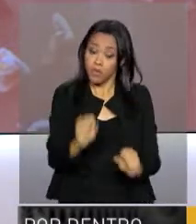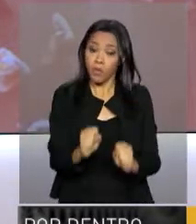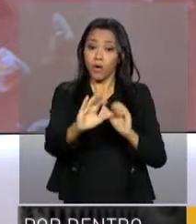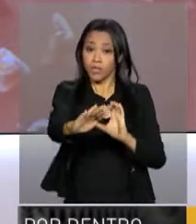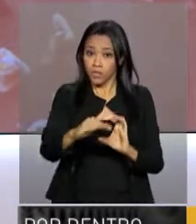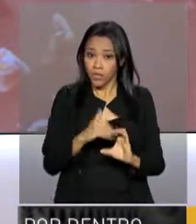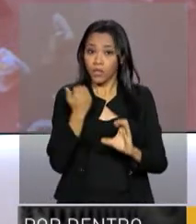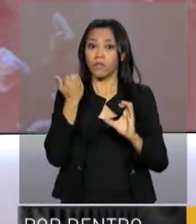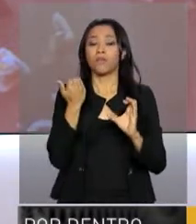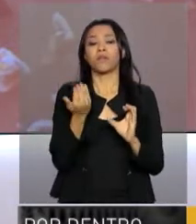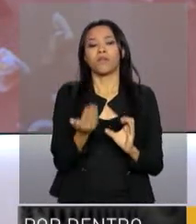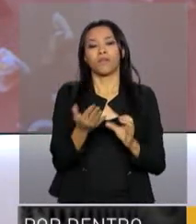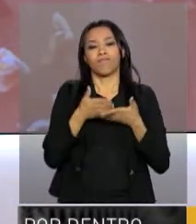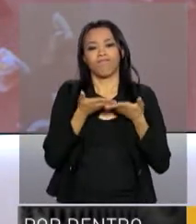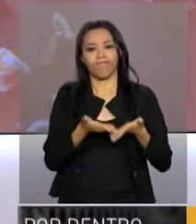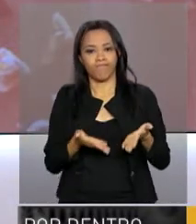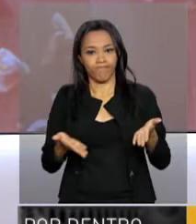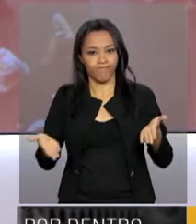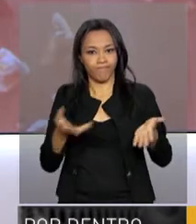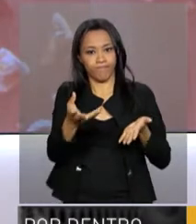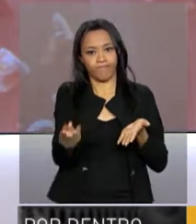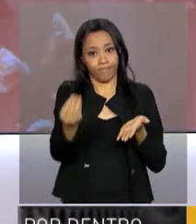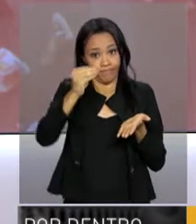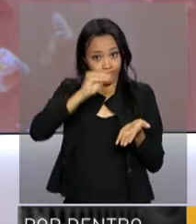escreva para